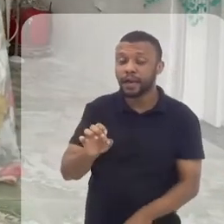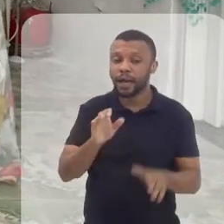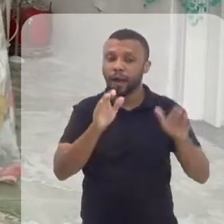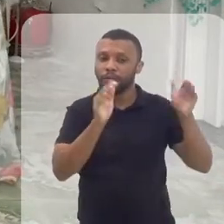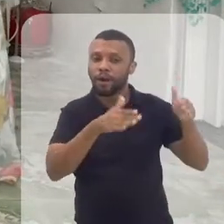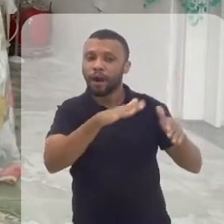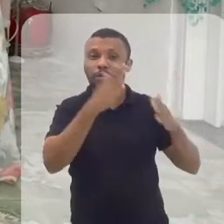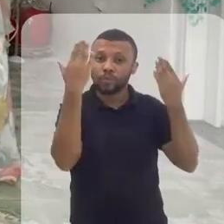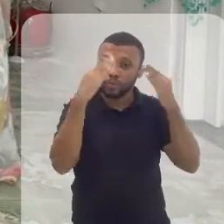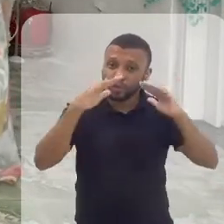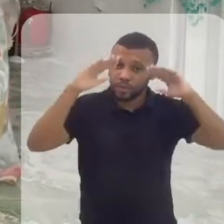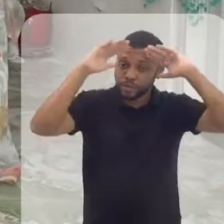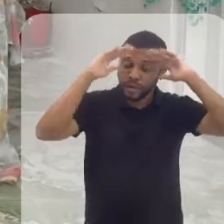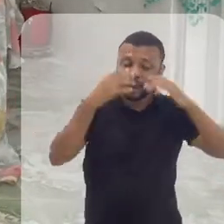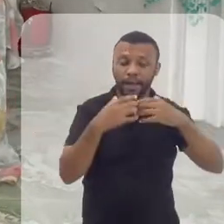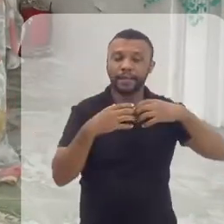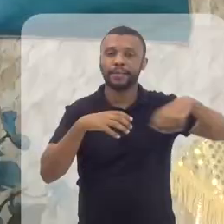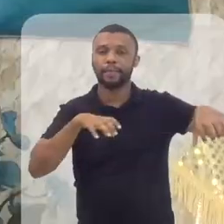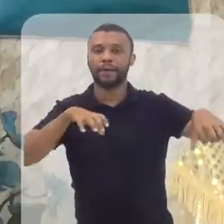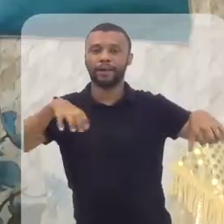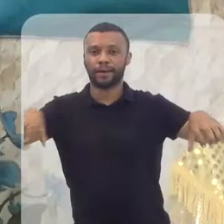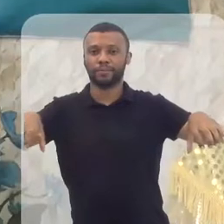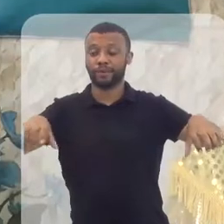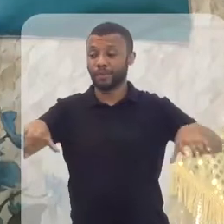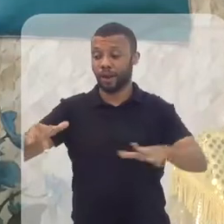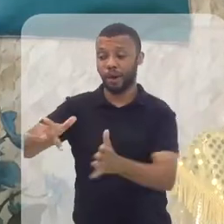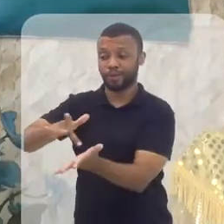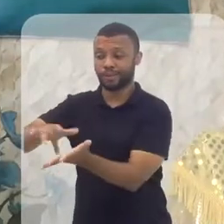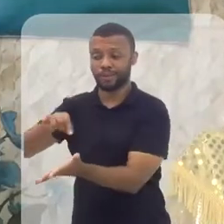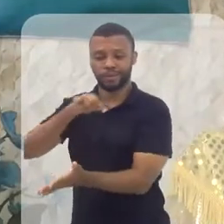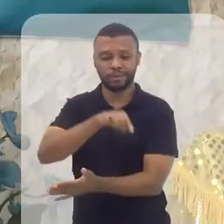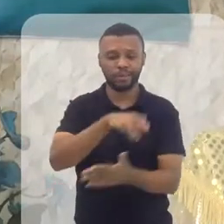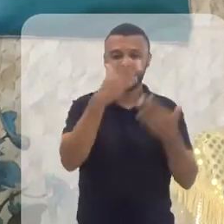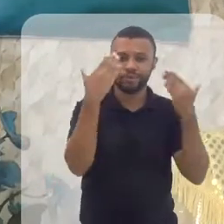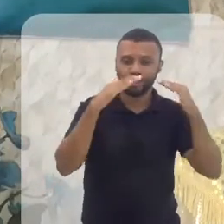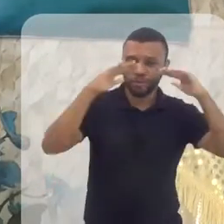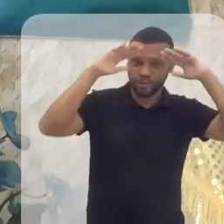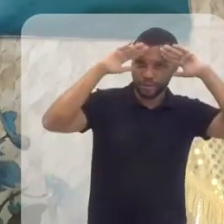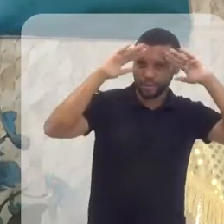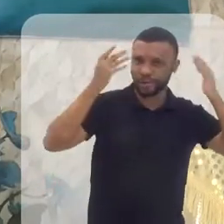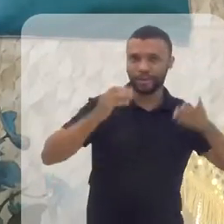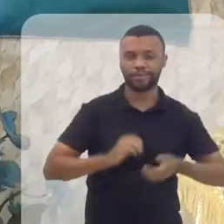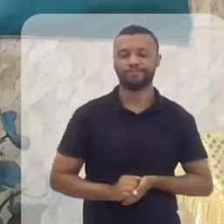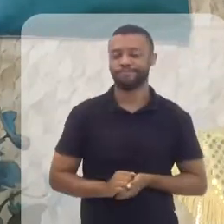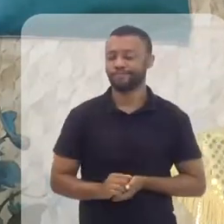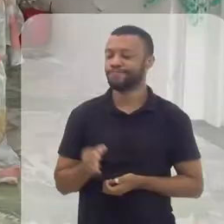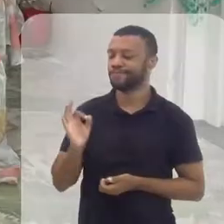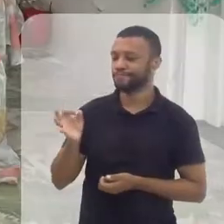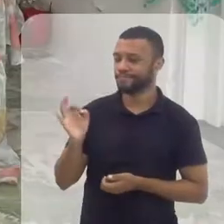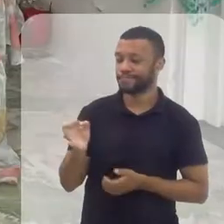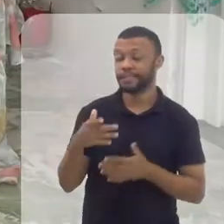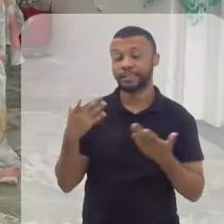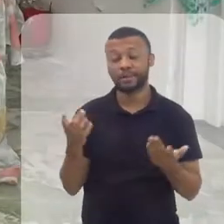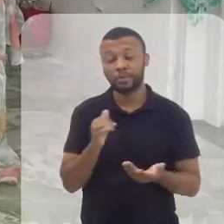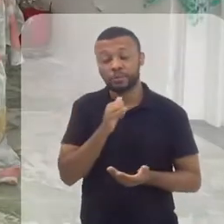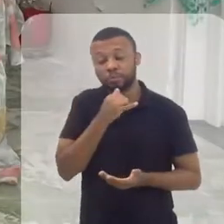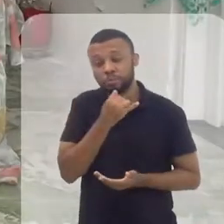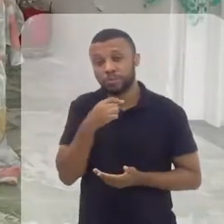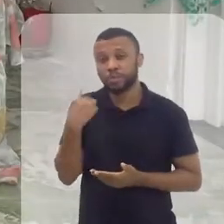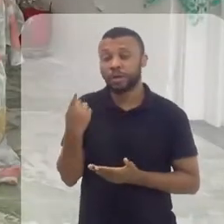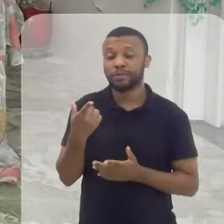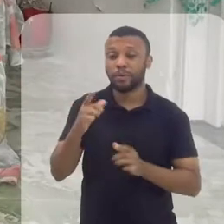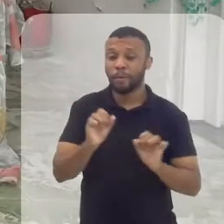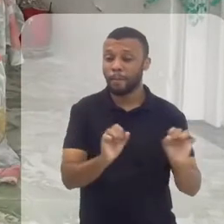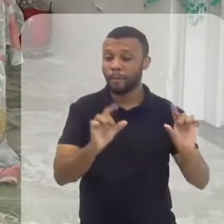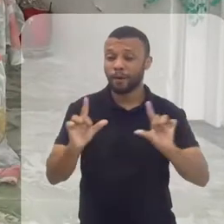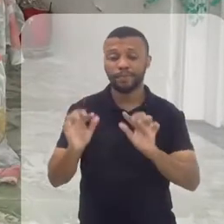de orixá é uma sala separada. Perfeito. Olha, Kátia, infelizmente nós estamos chegando